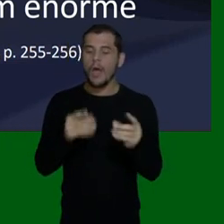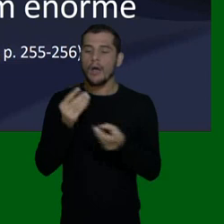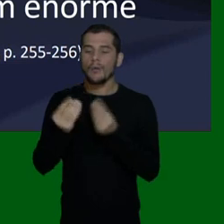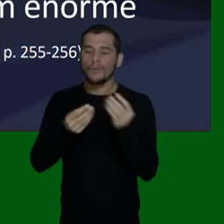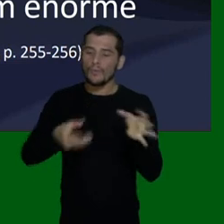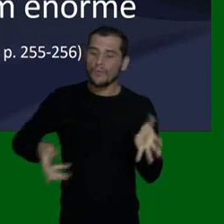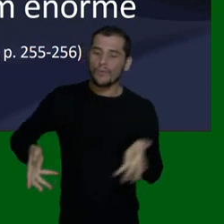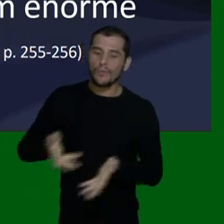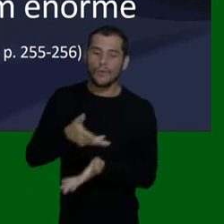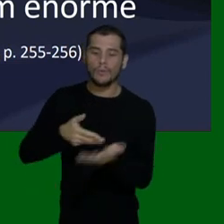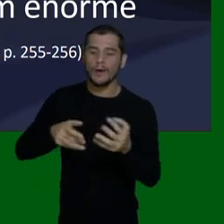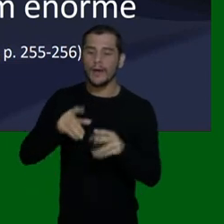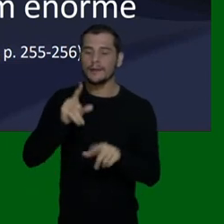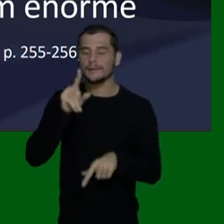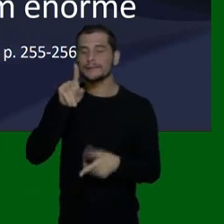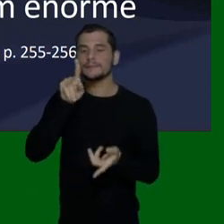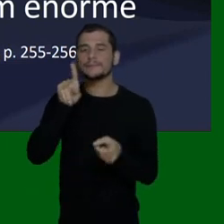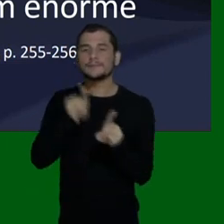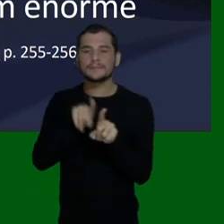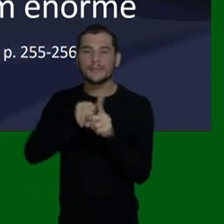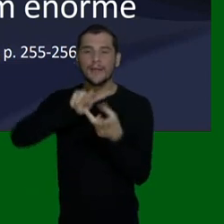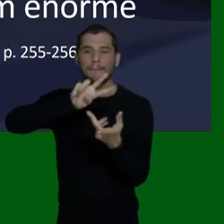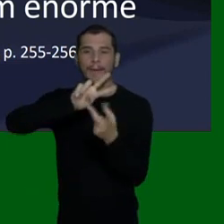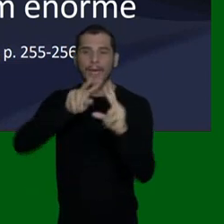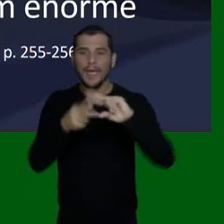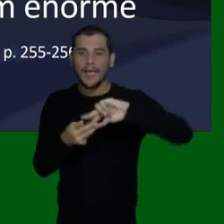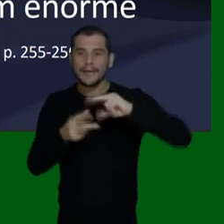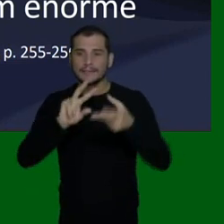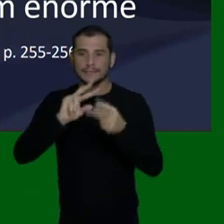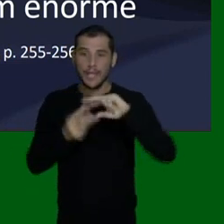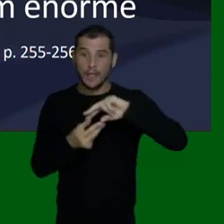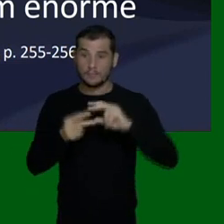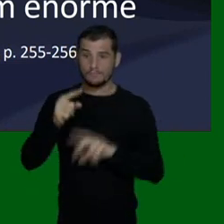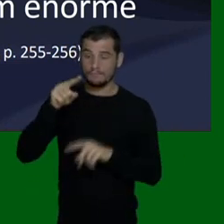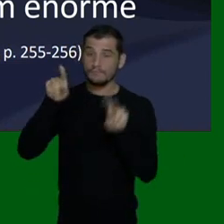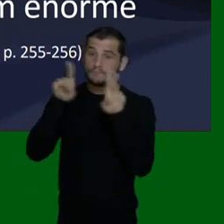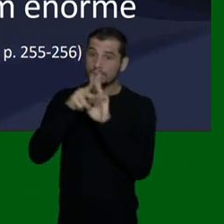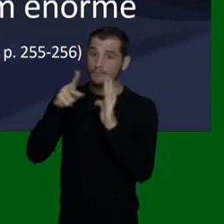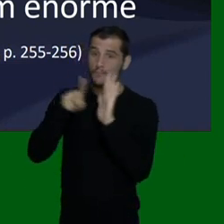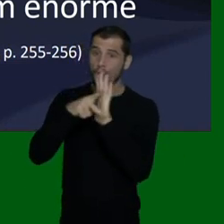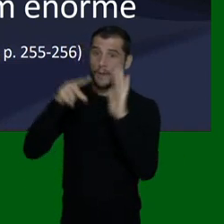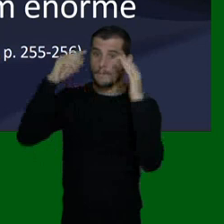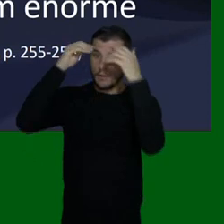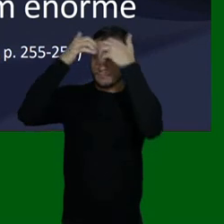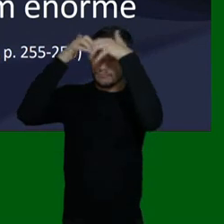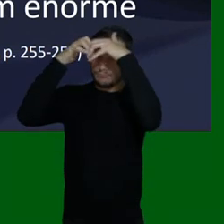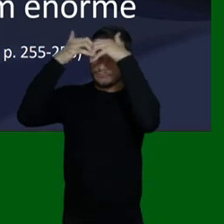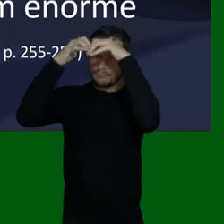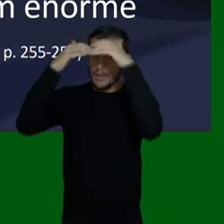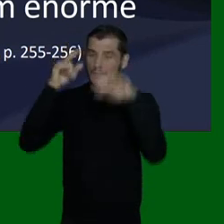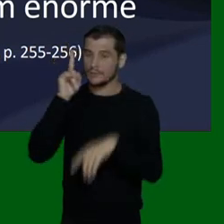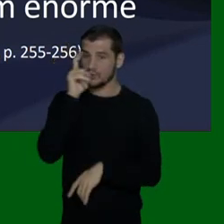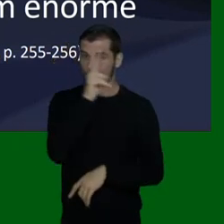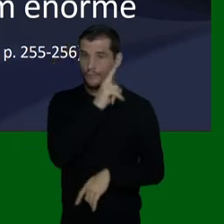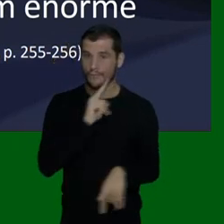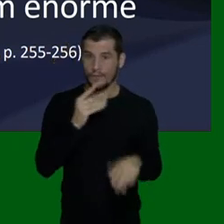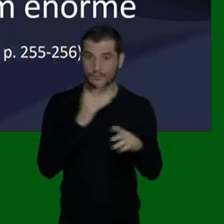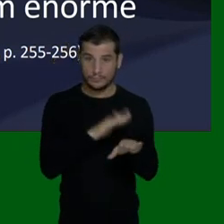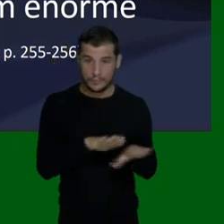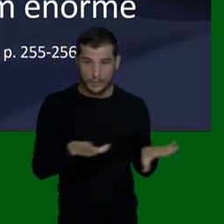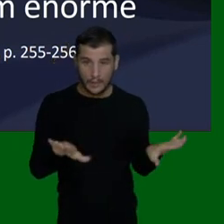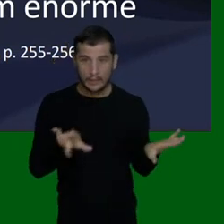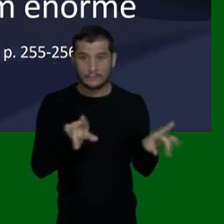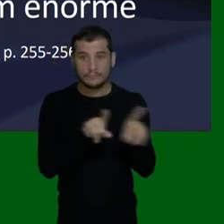de reciclagem já difícil para todas as crianças o processo de leitura